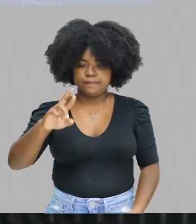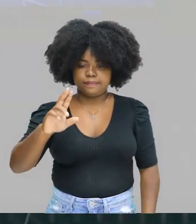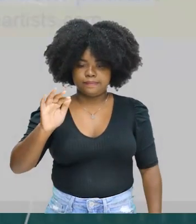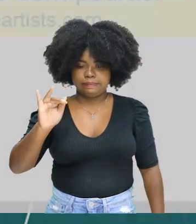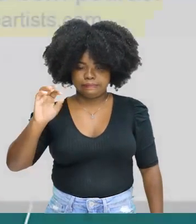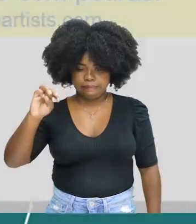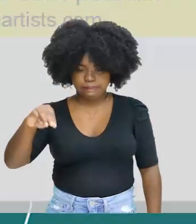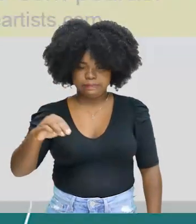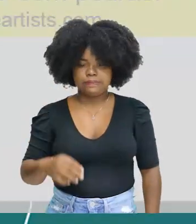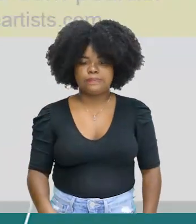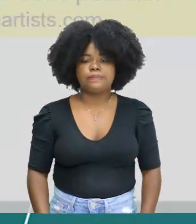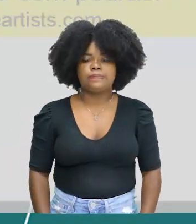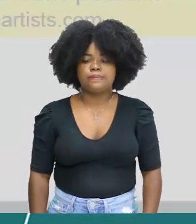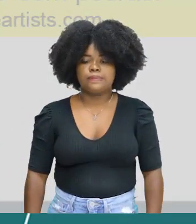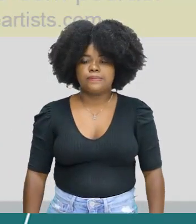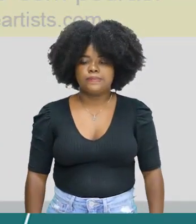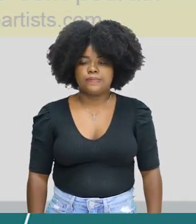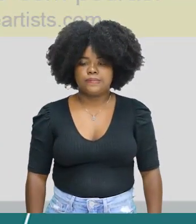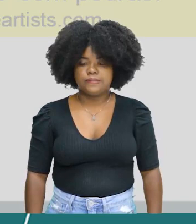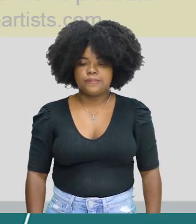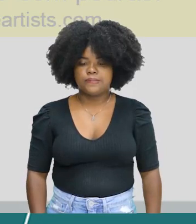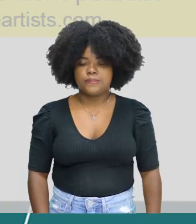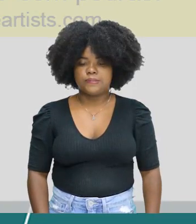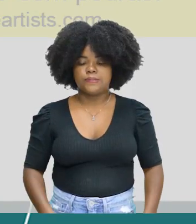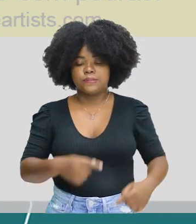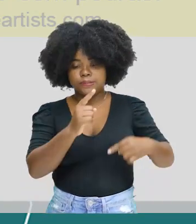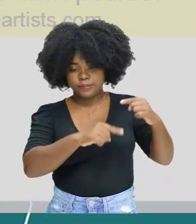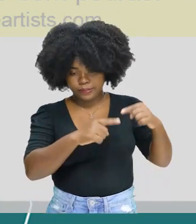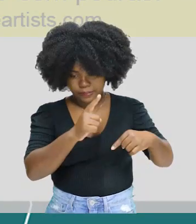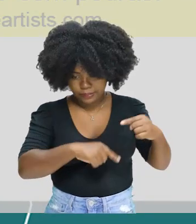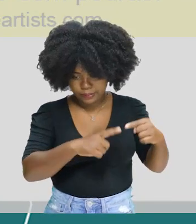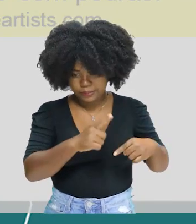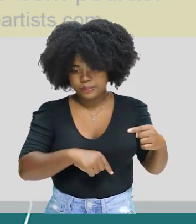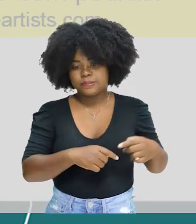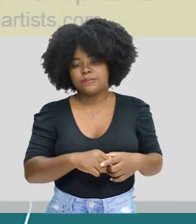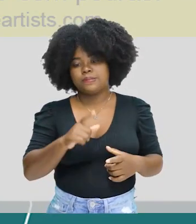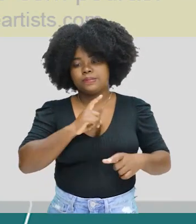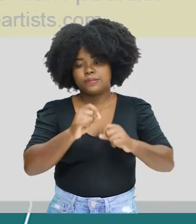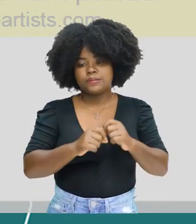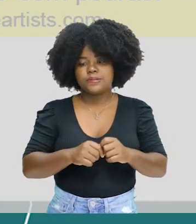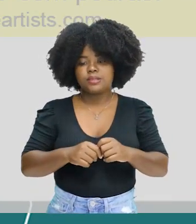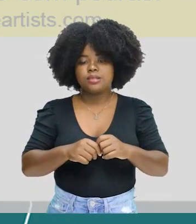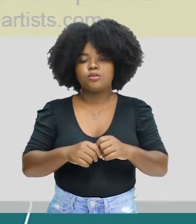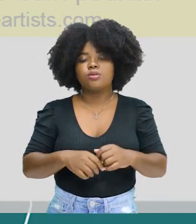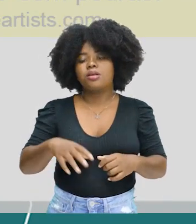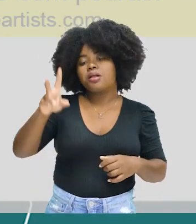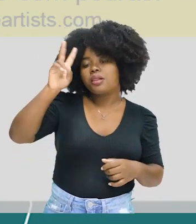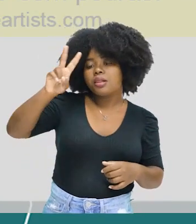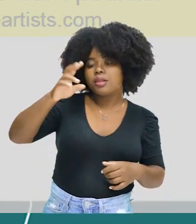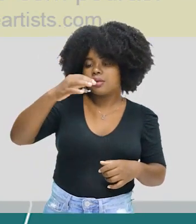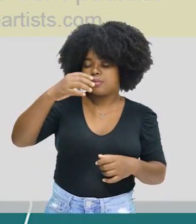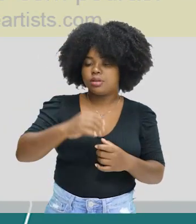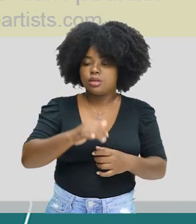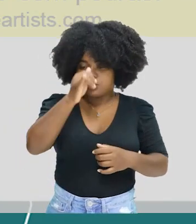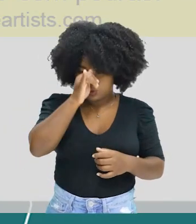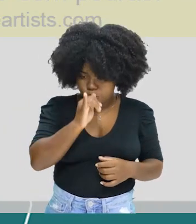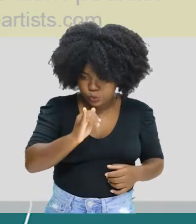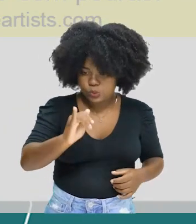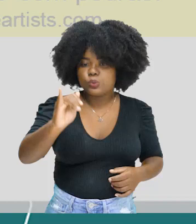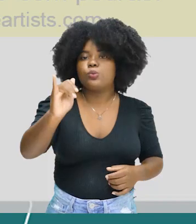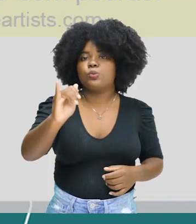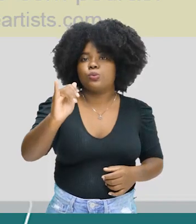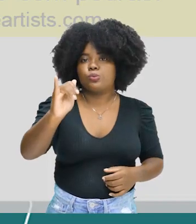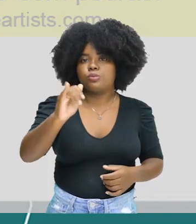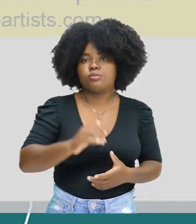Marfim. Bom, o marfim é o material daquele dentão do elefante. Em alguns lugares do mundo, né, a coisa